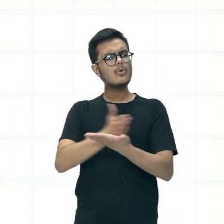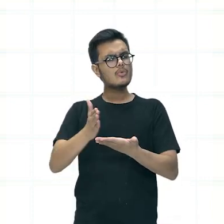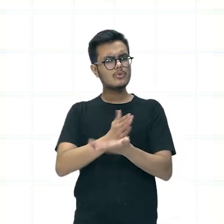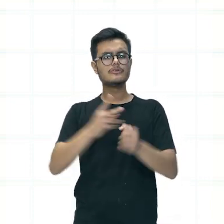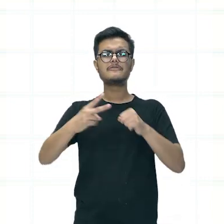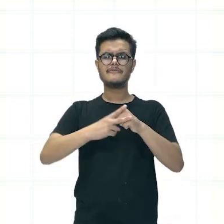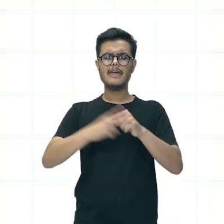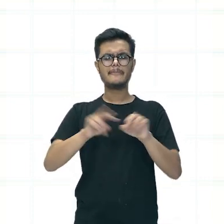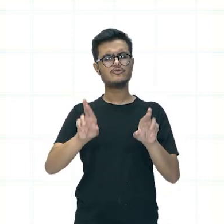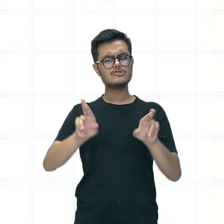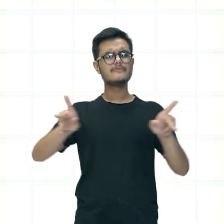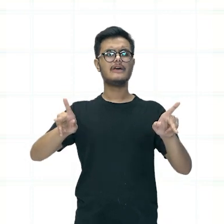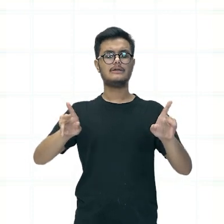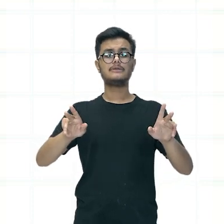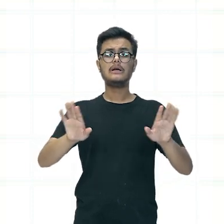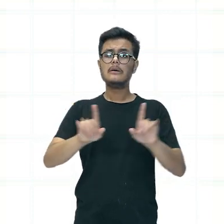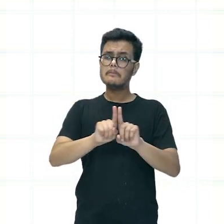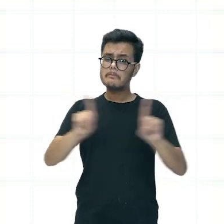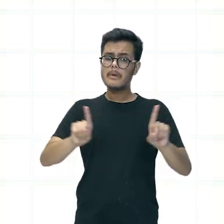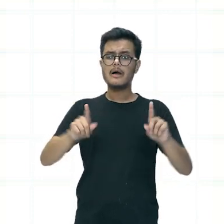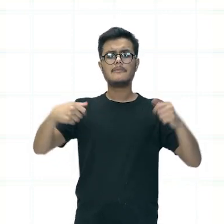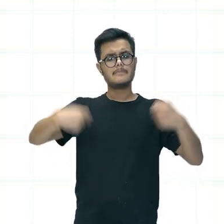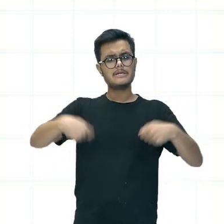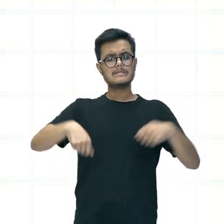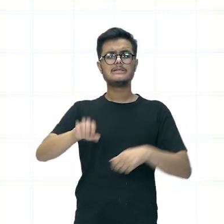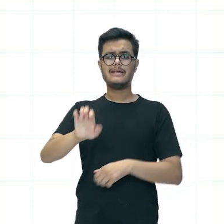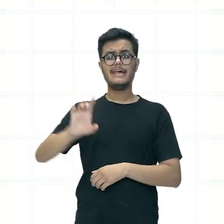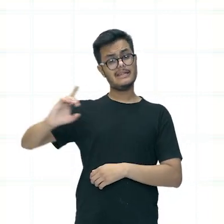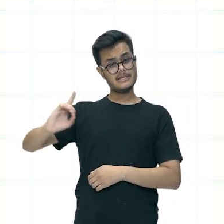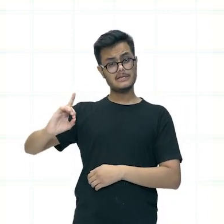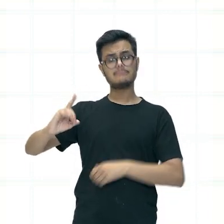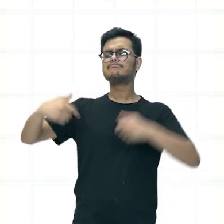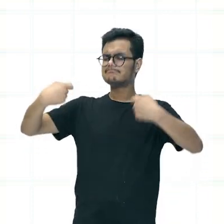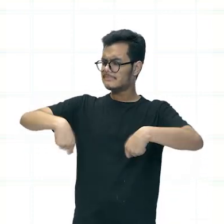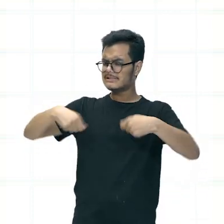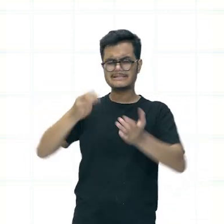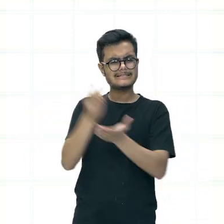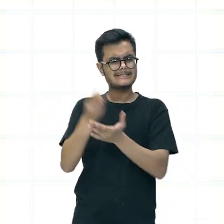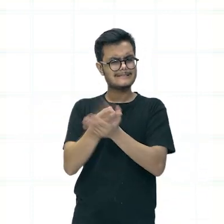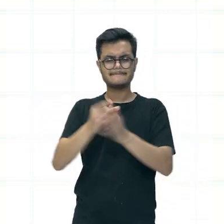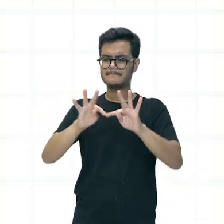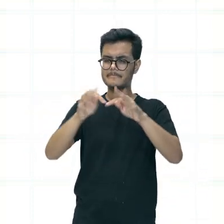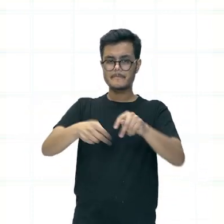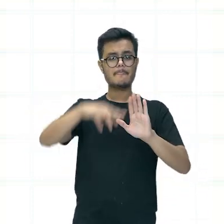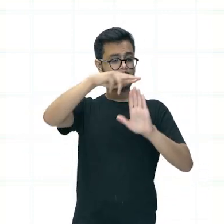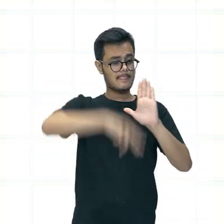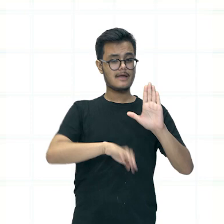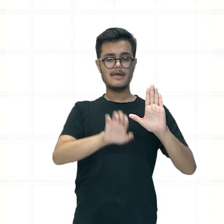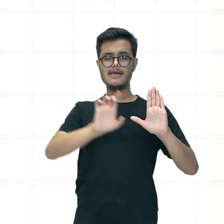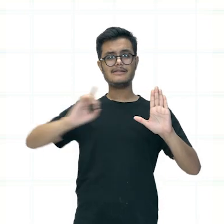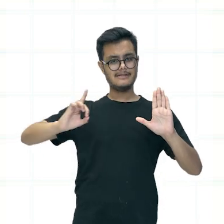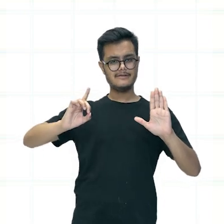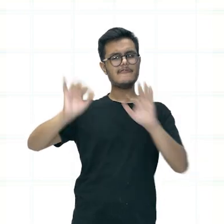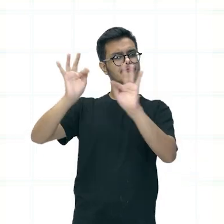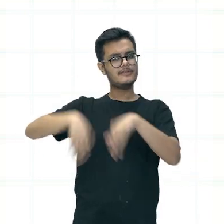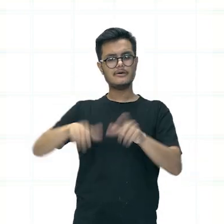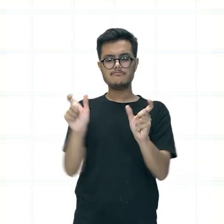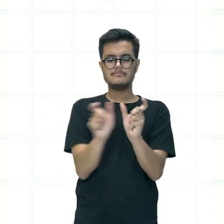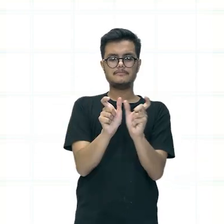exceções, tá? Vocês vão acrescentar o ED. Todos eles terminam em ED. Nem se